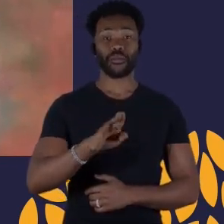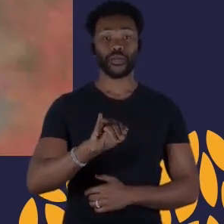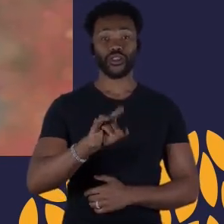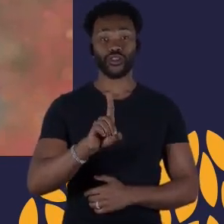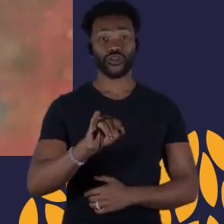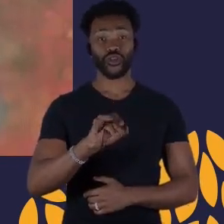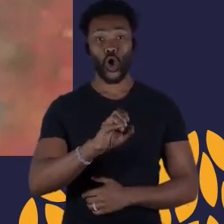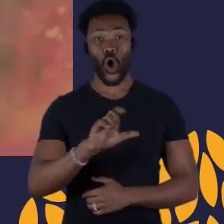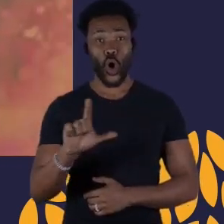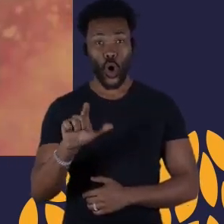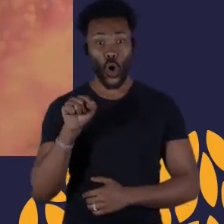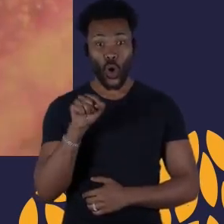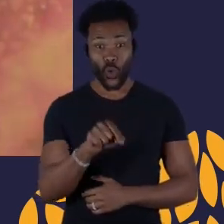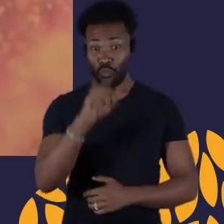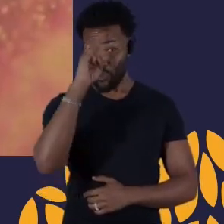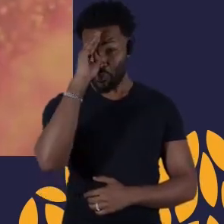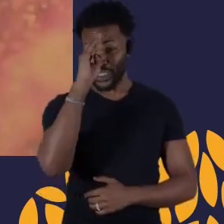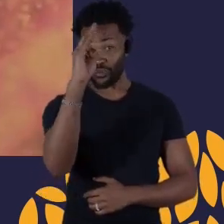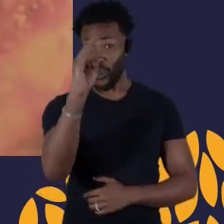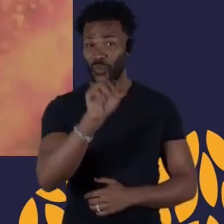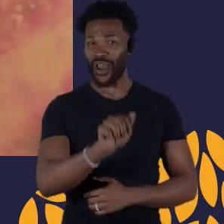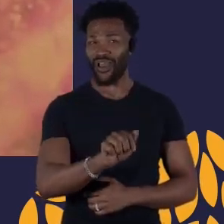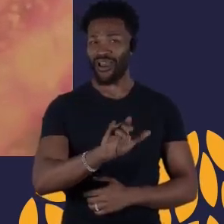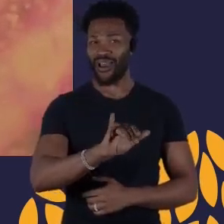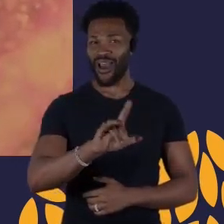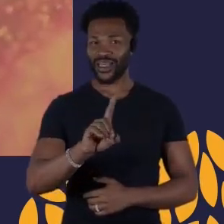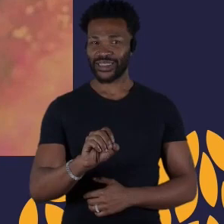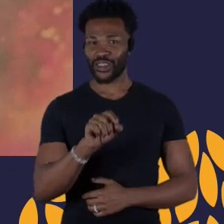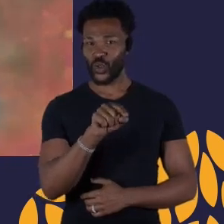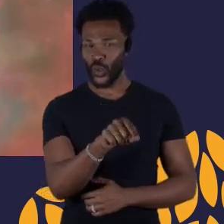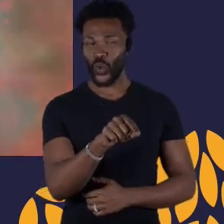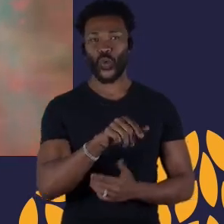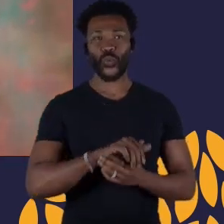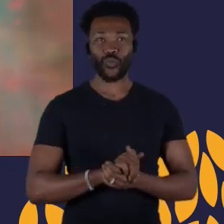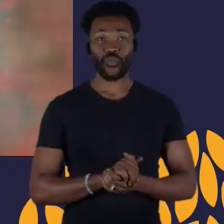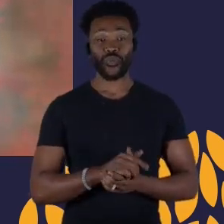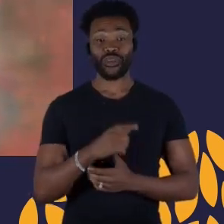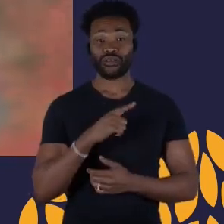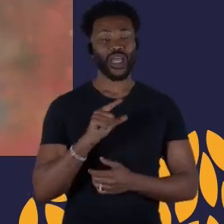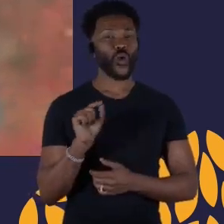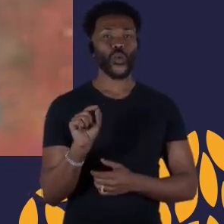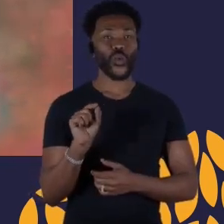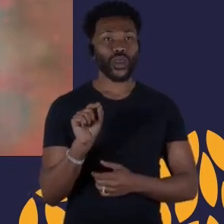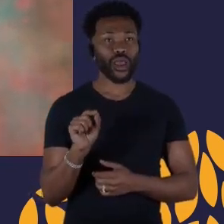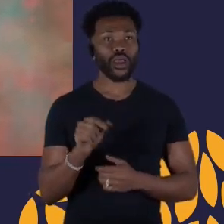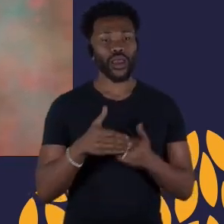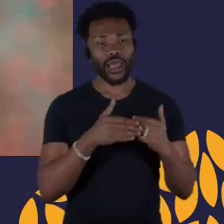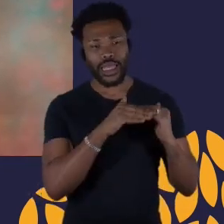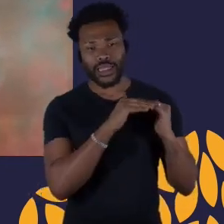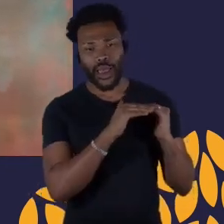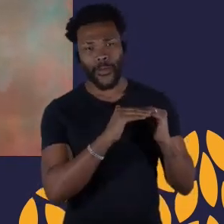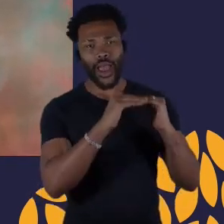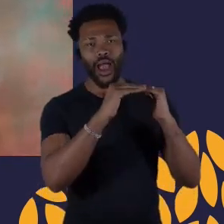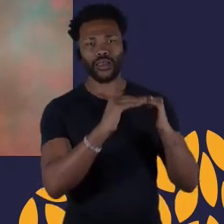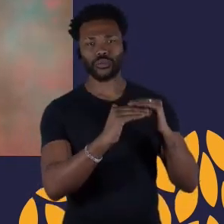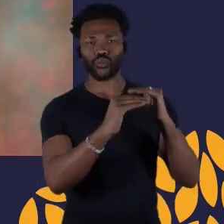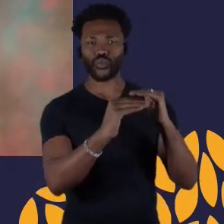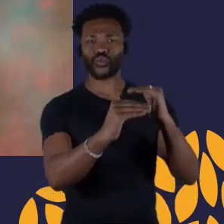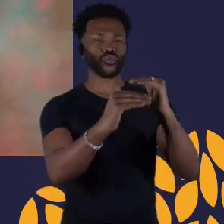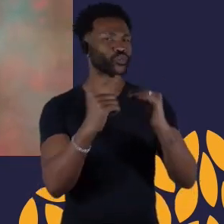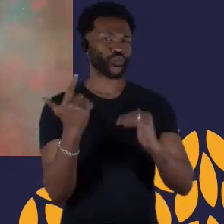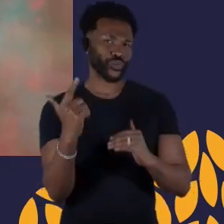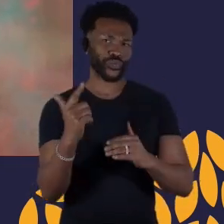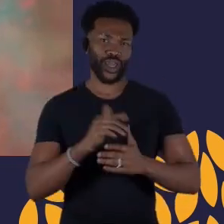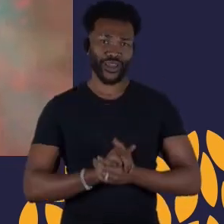canabidiol, e sobretudo canabidiol ácido, não é estável. Você tem lá e o tempo não vai ter a mesma coisa nesse